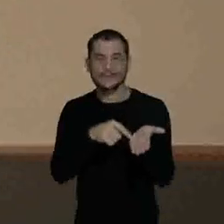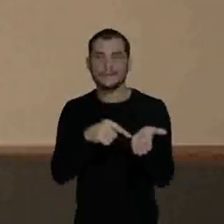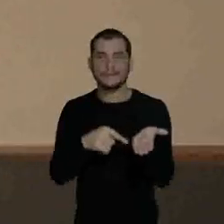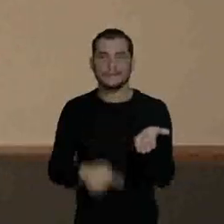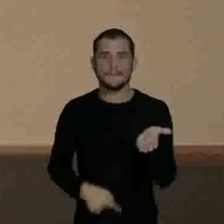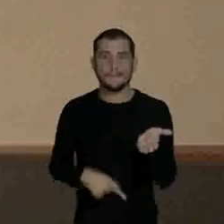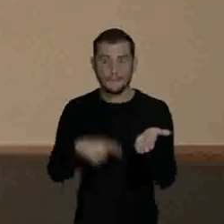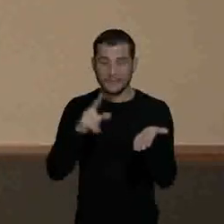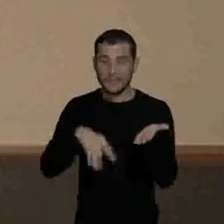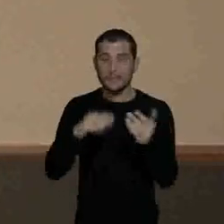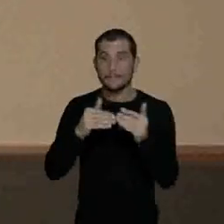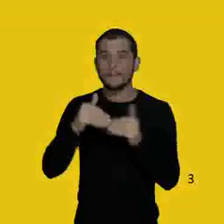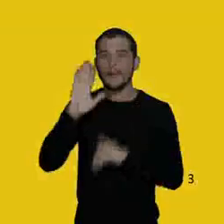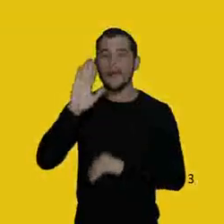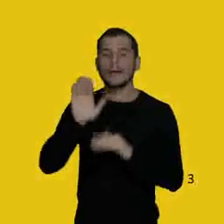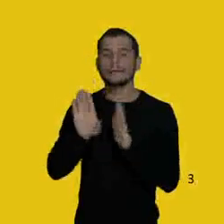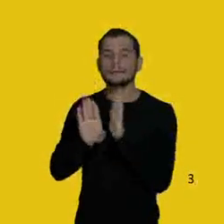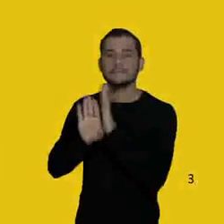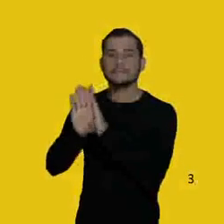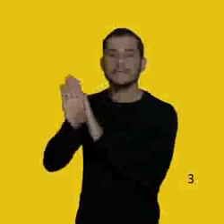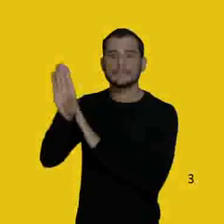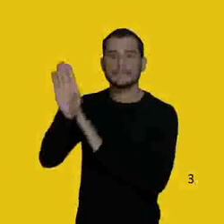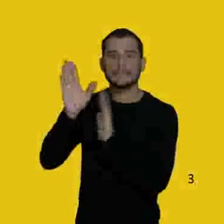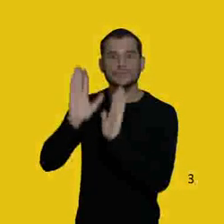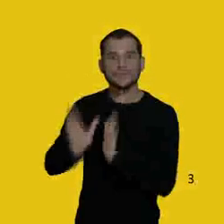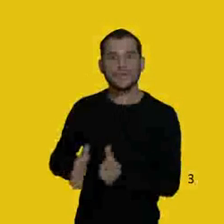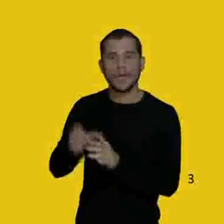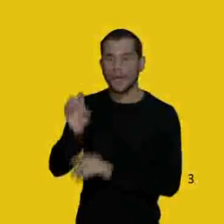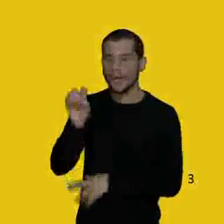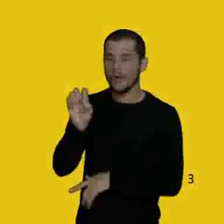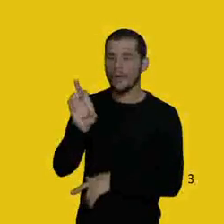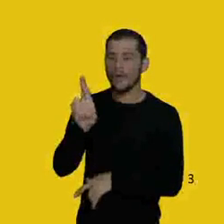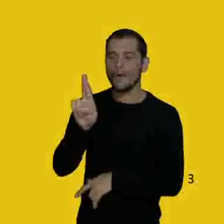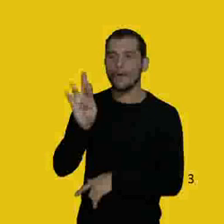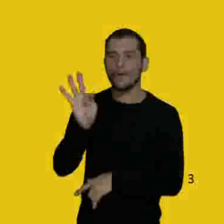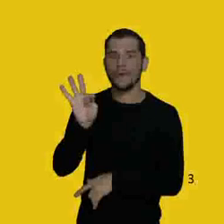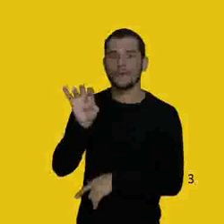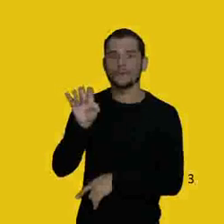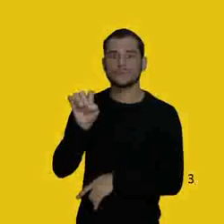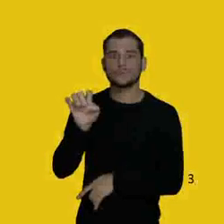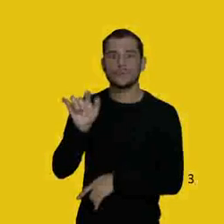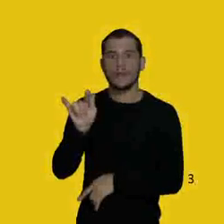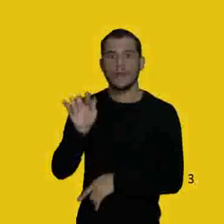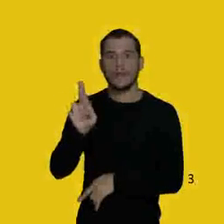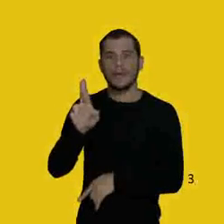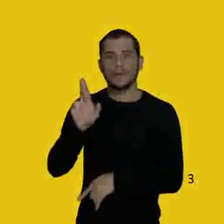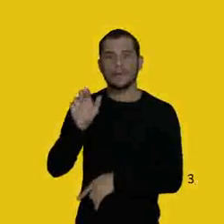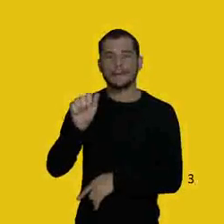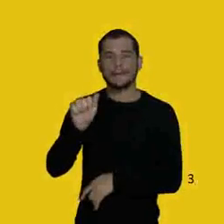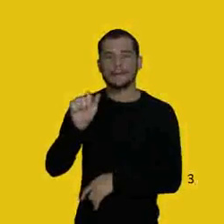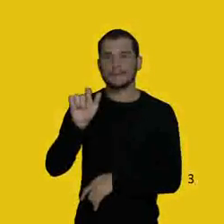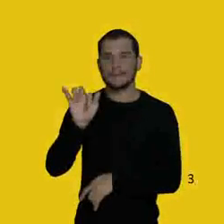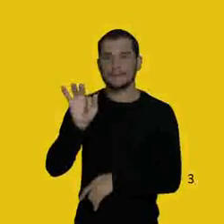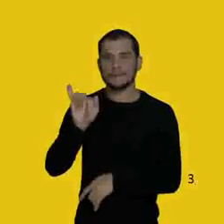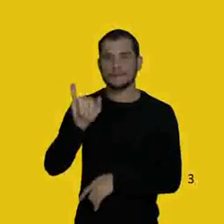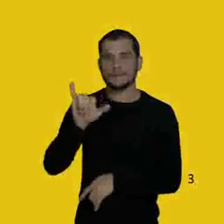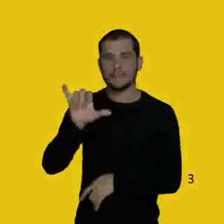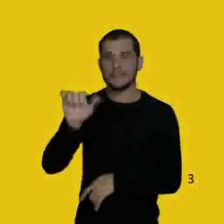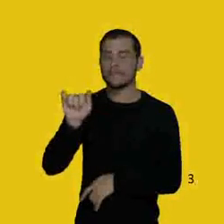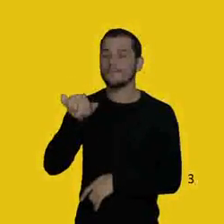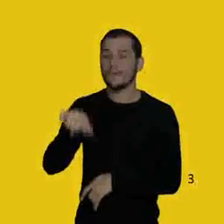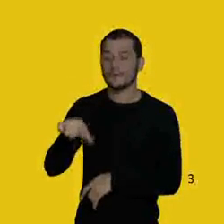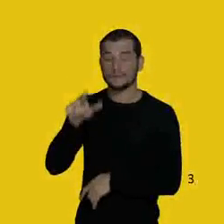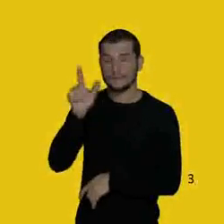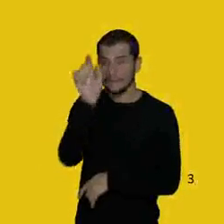estágio superior né ã aí eles já também já fica bem mais difícil pro disléxico né então eles têm que